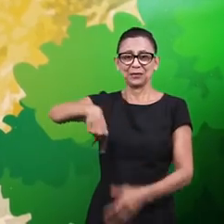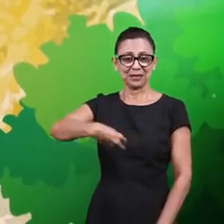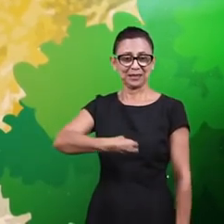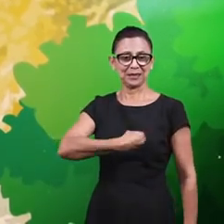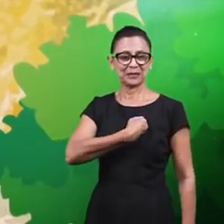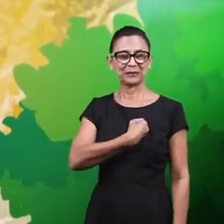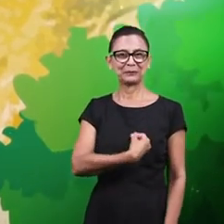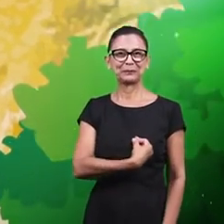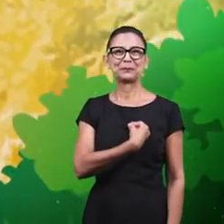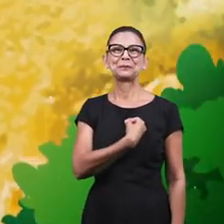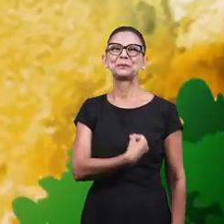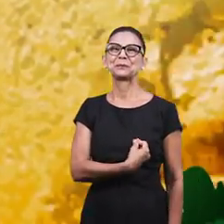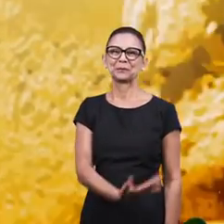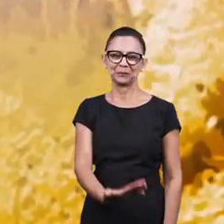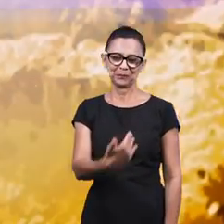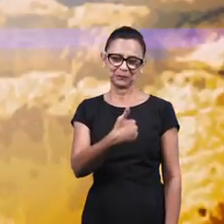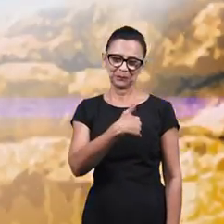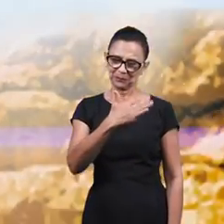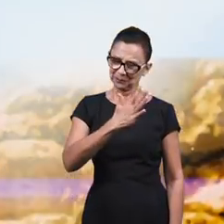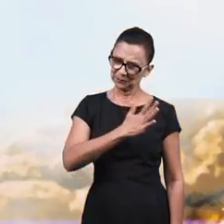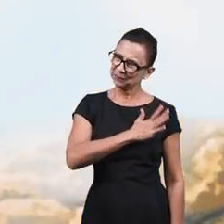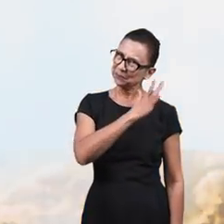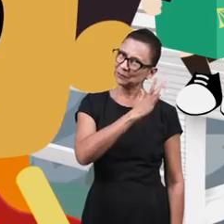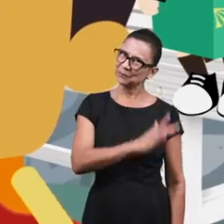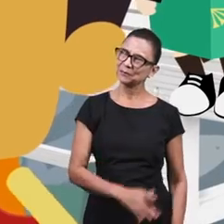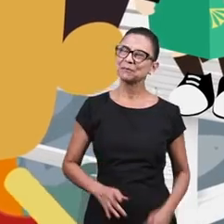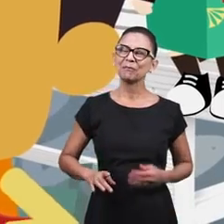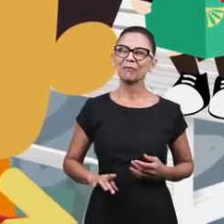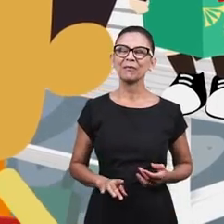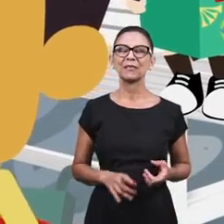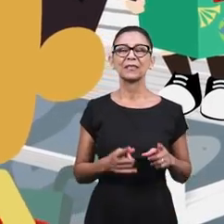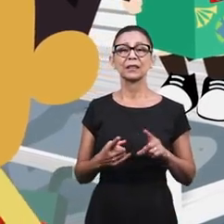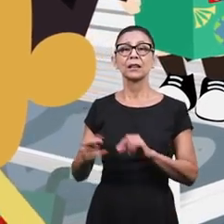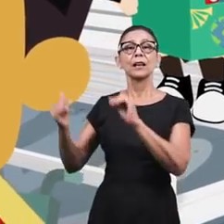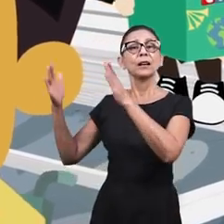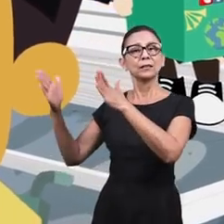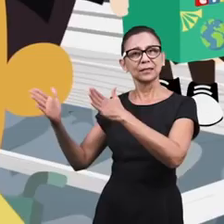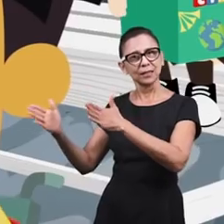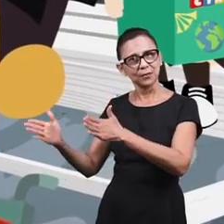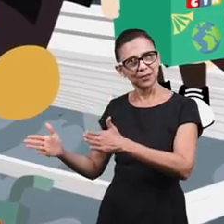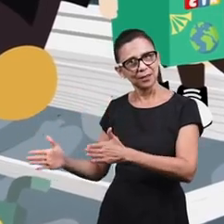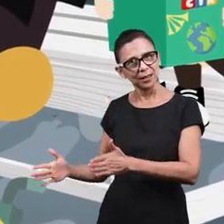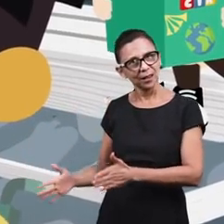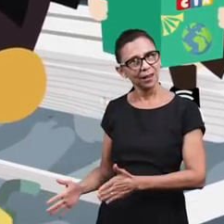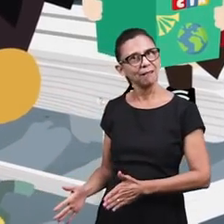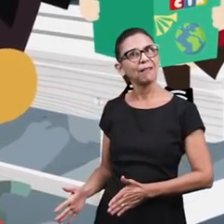só vivem nem meu bidder tupia